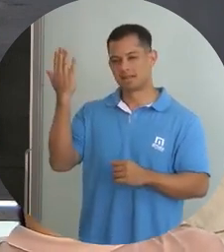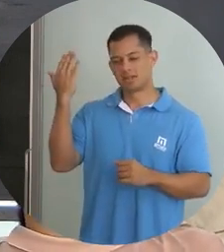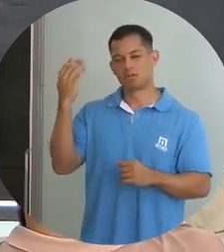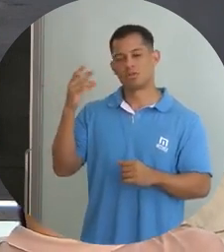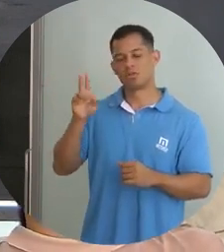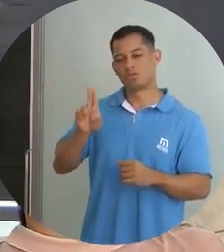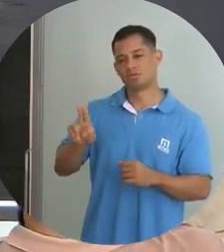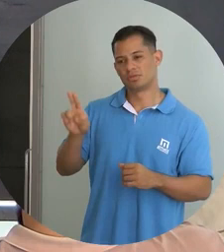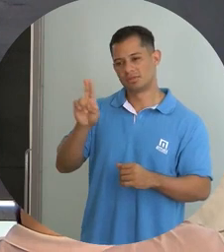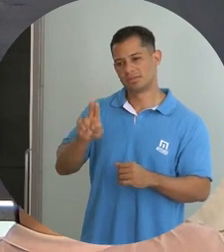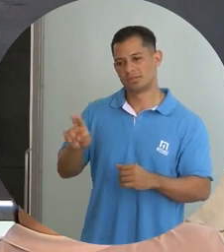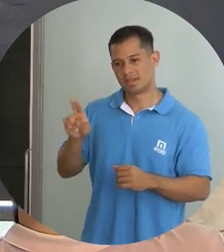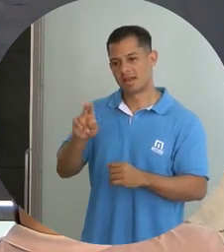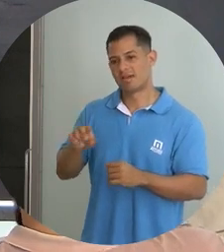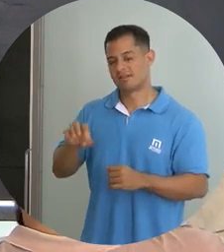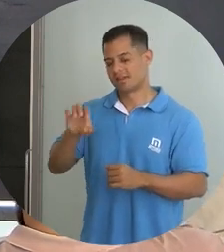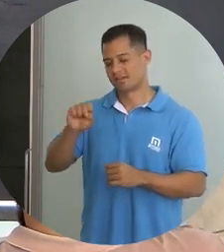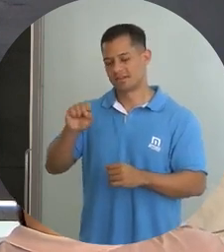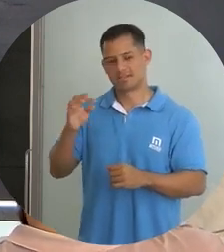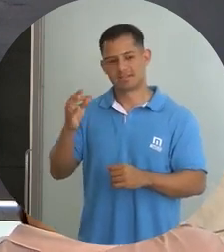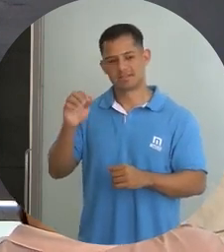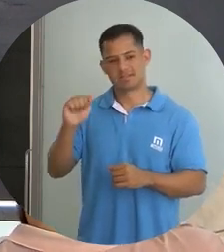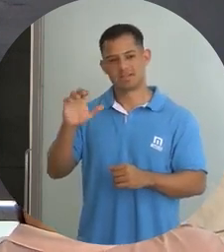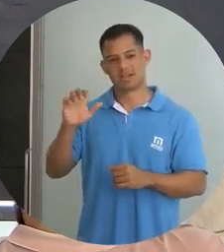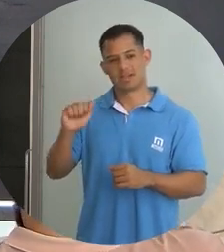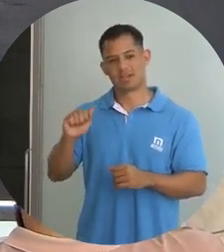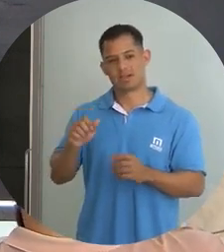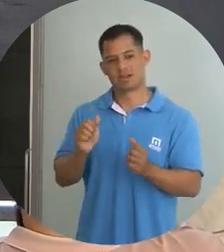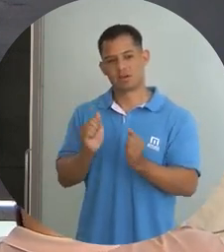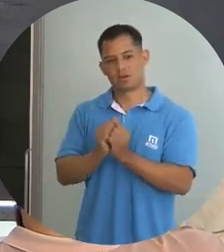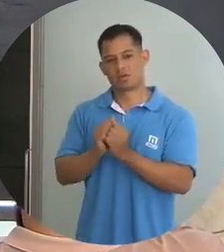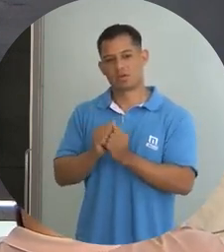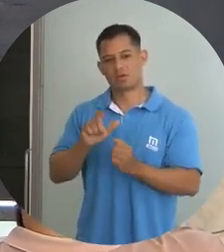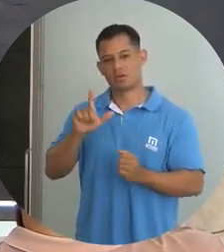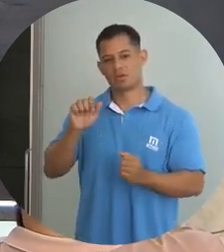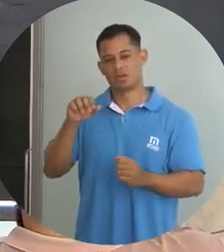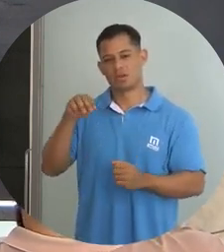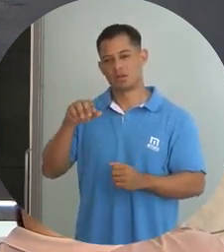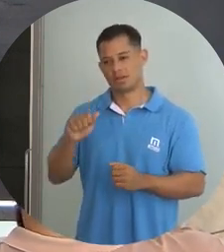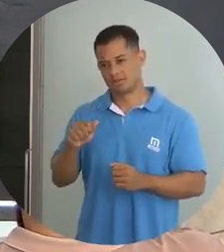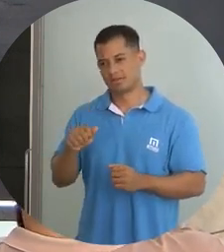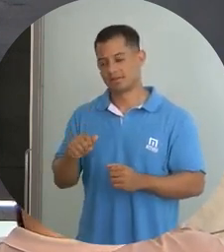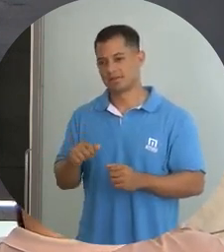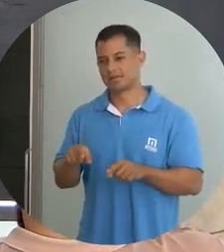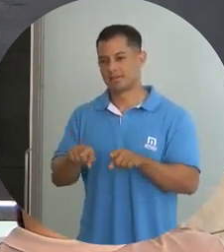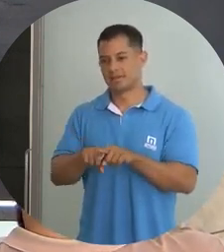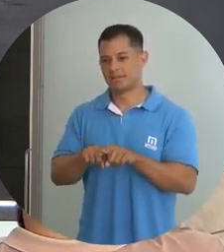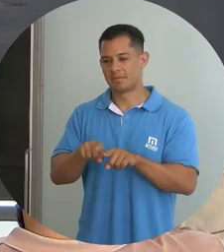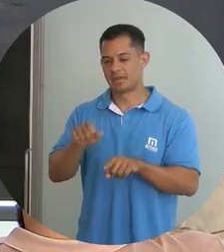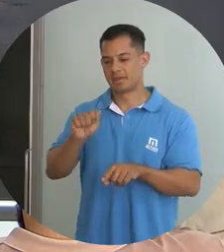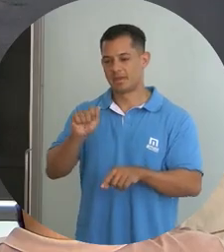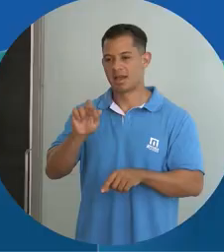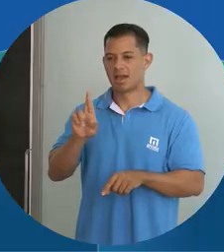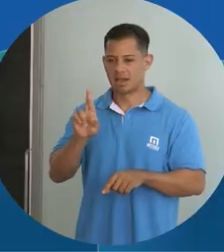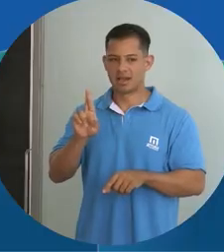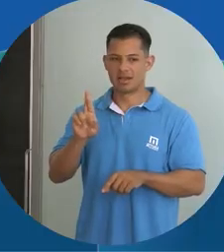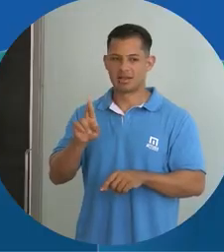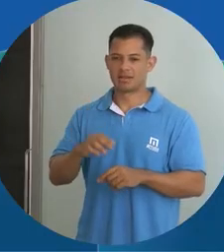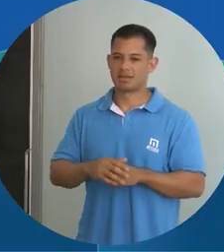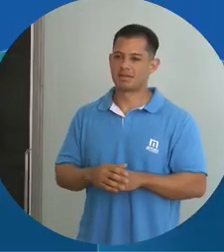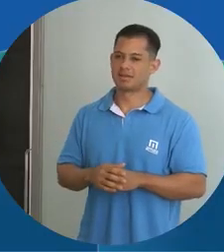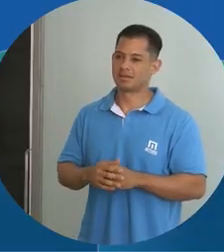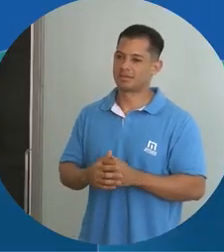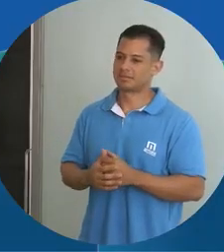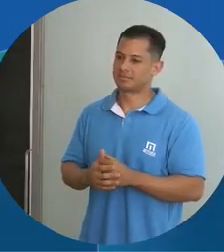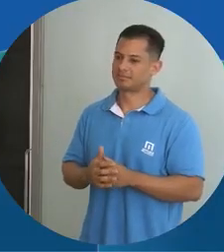a estaca com lama, hoje é o processo a seco, com ar comprimido. Então, também esse receio